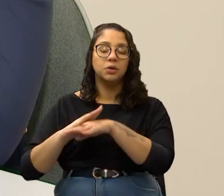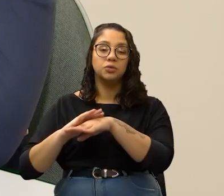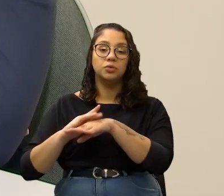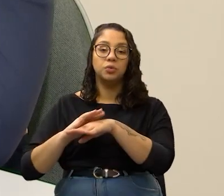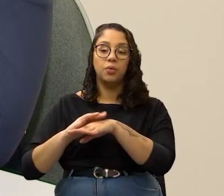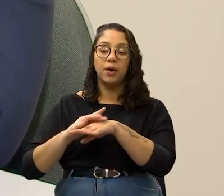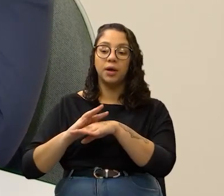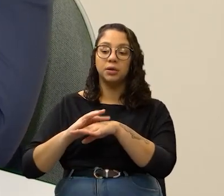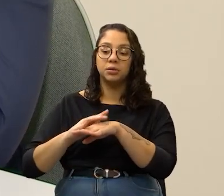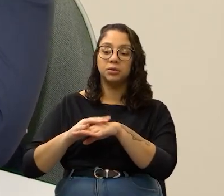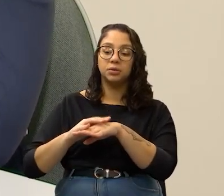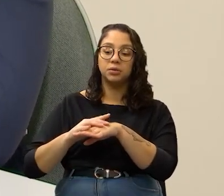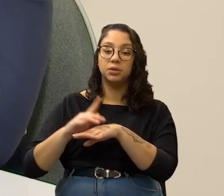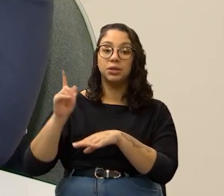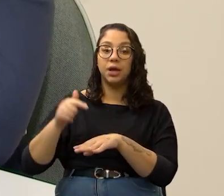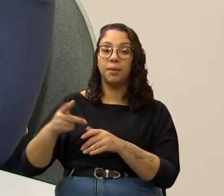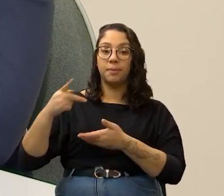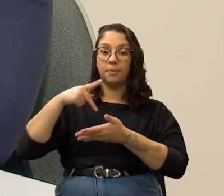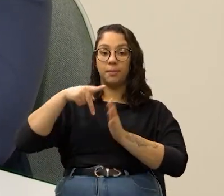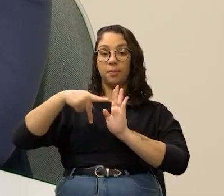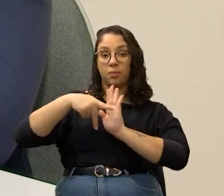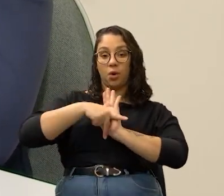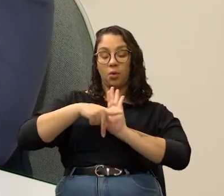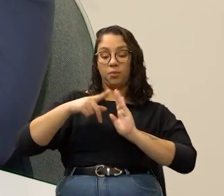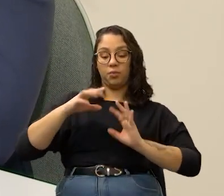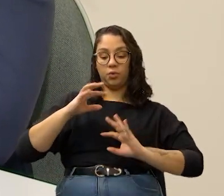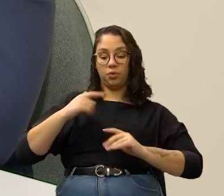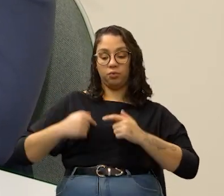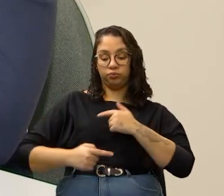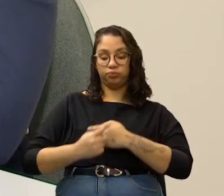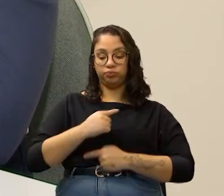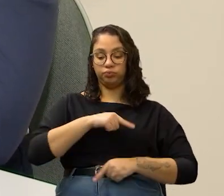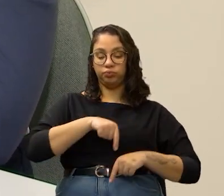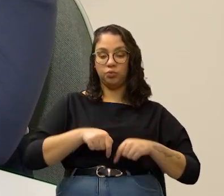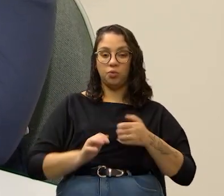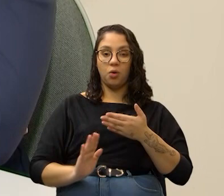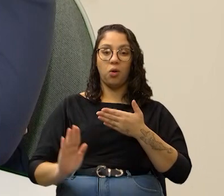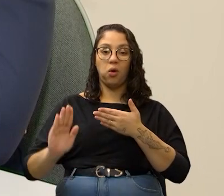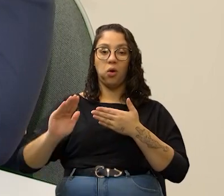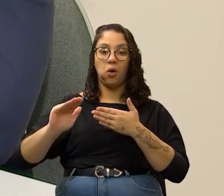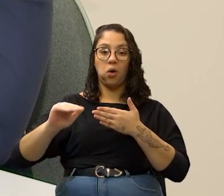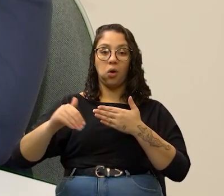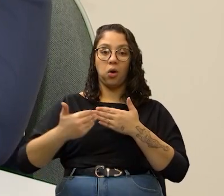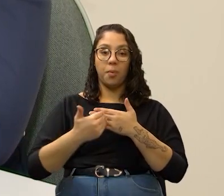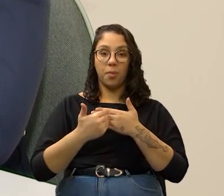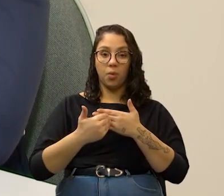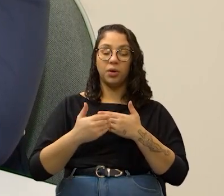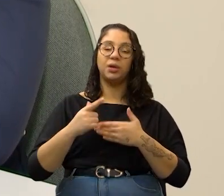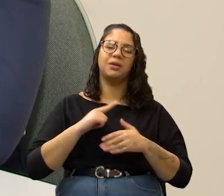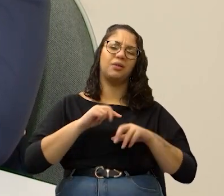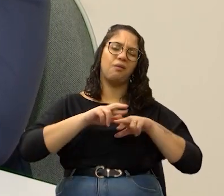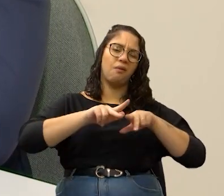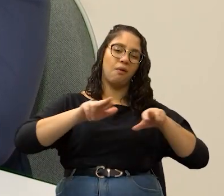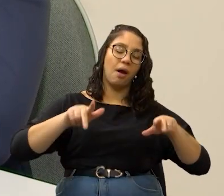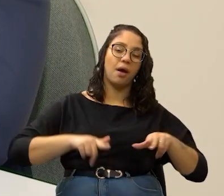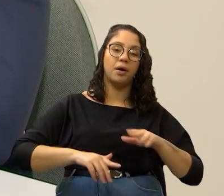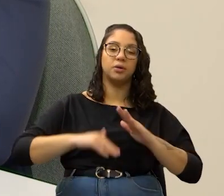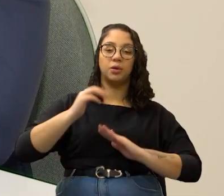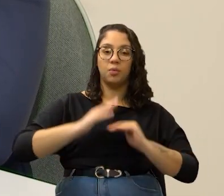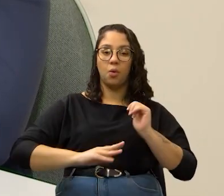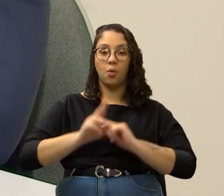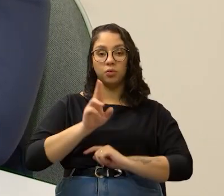Outras doenças de fundo autoimune. Então, a aplicabilidade ela é bem vasta,